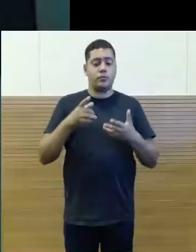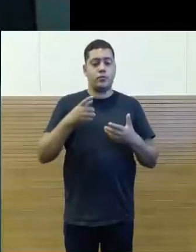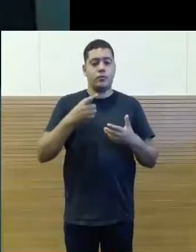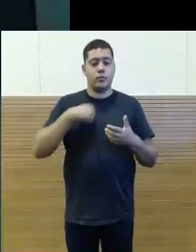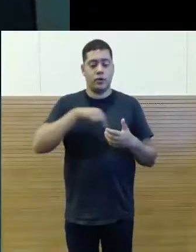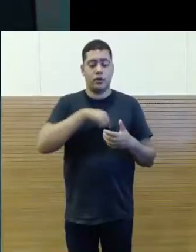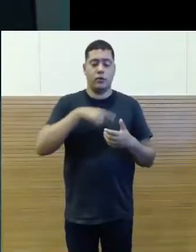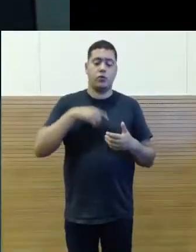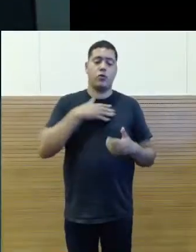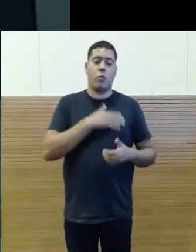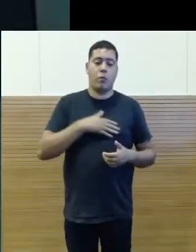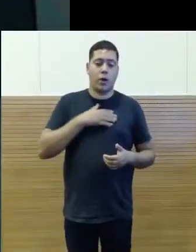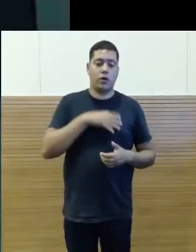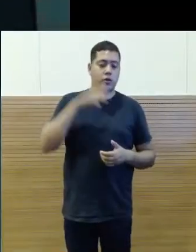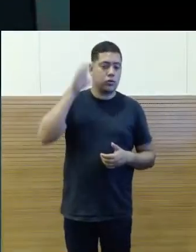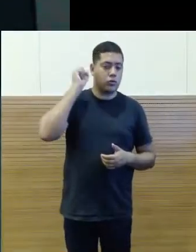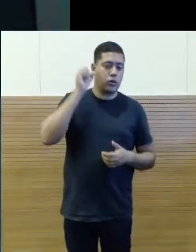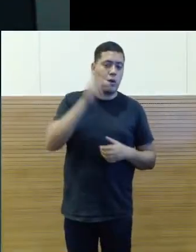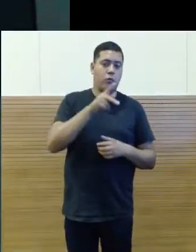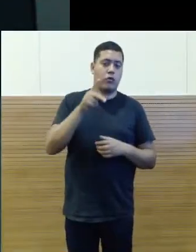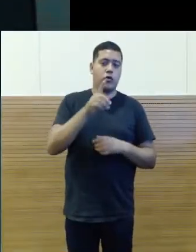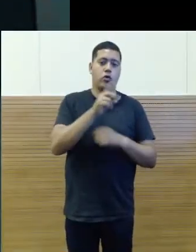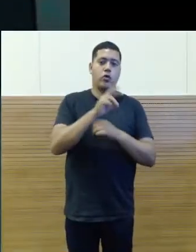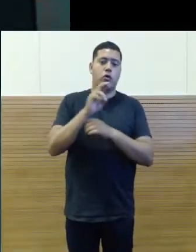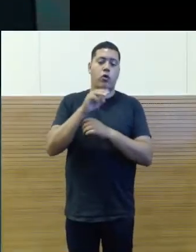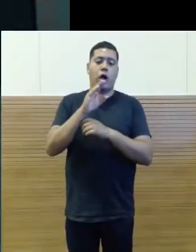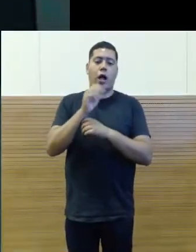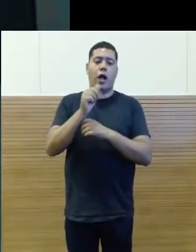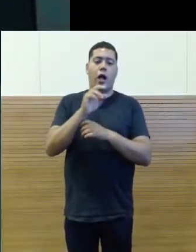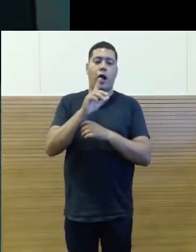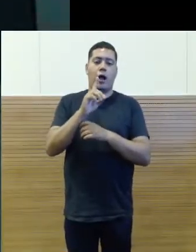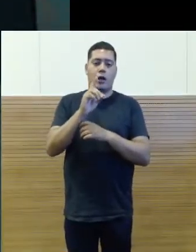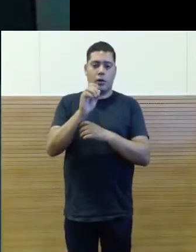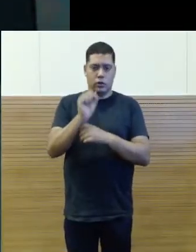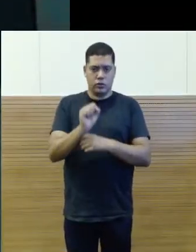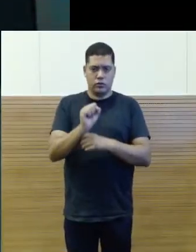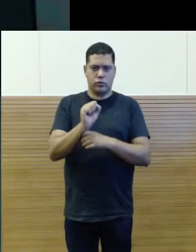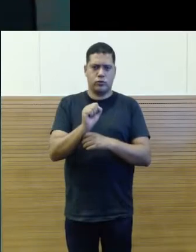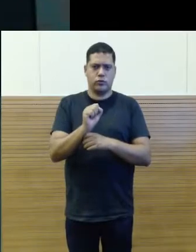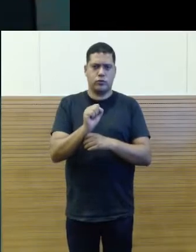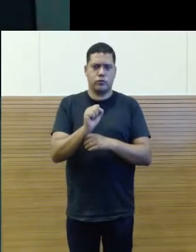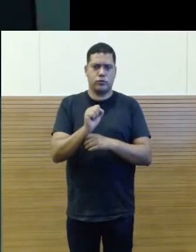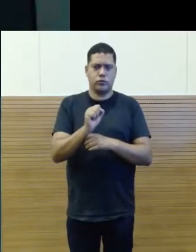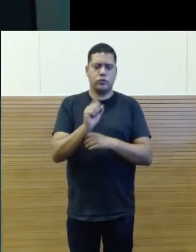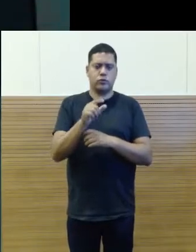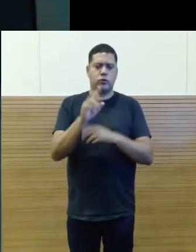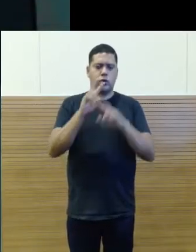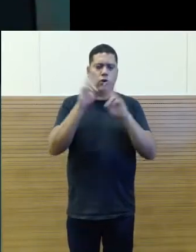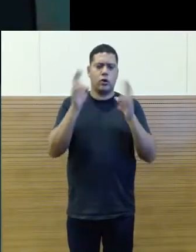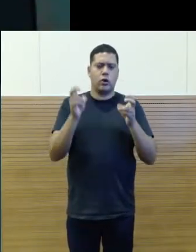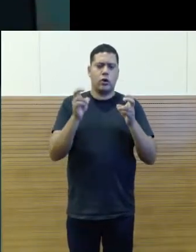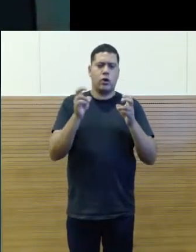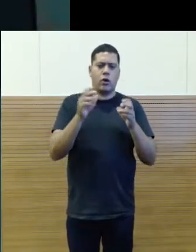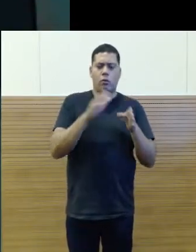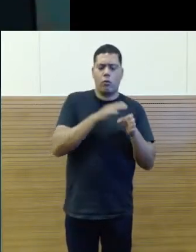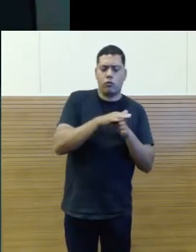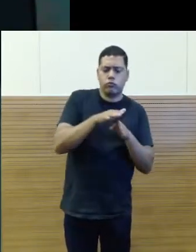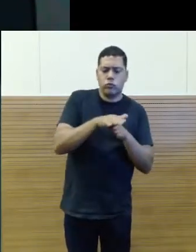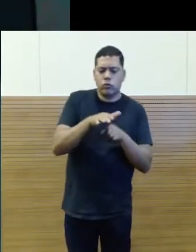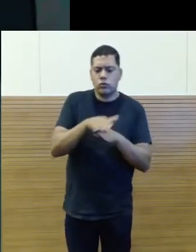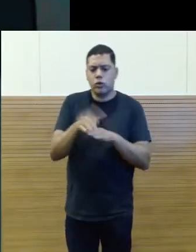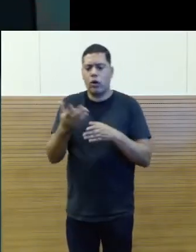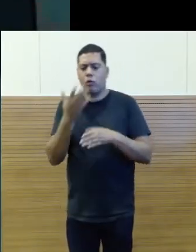A honra de ouvir o professor Dr. Carlos Monteiro sobre o porquê as recomendações para uma